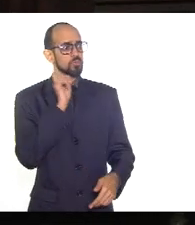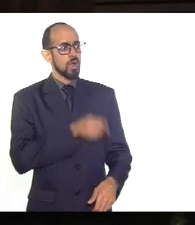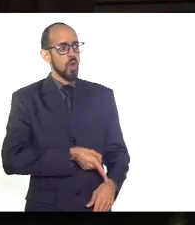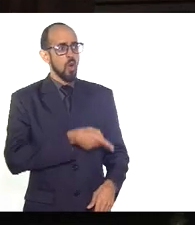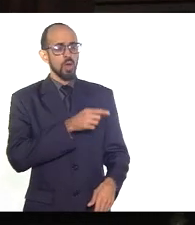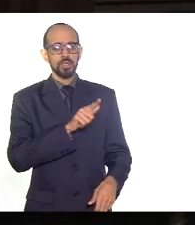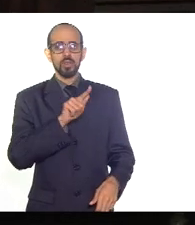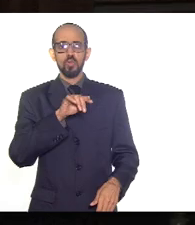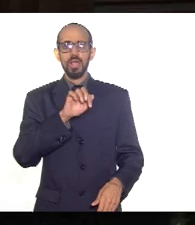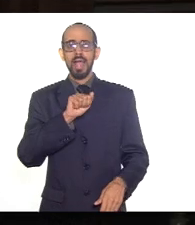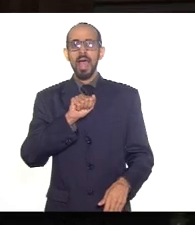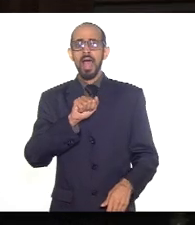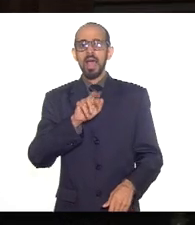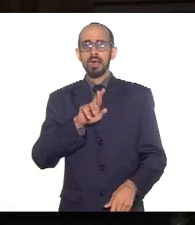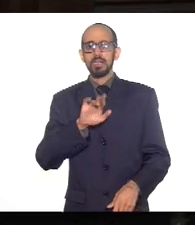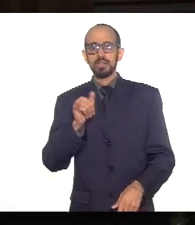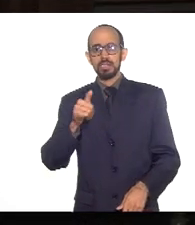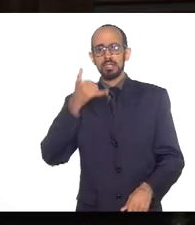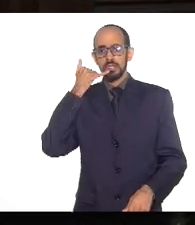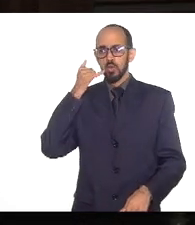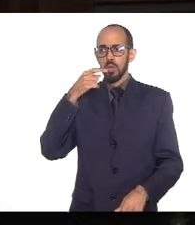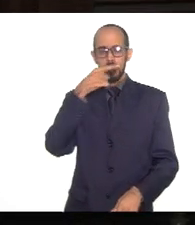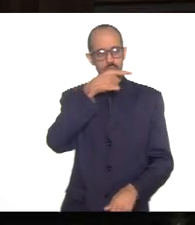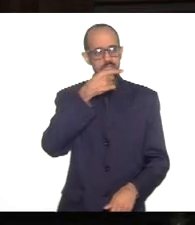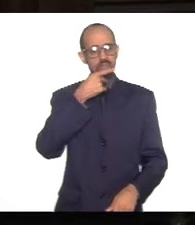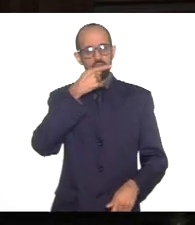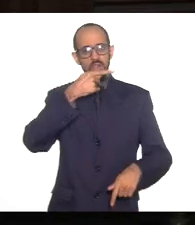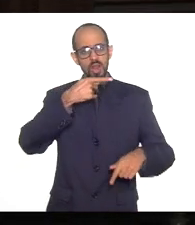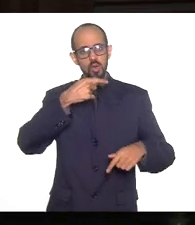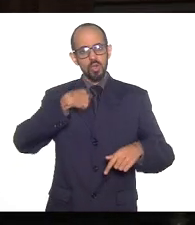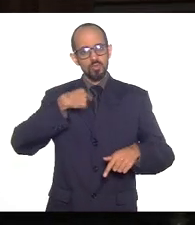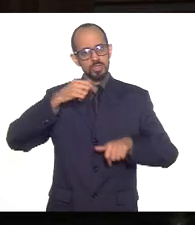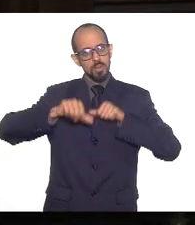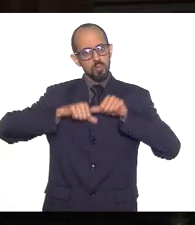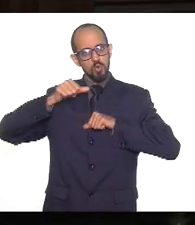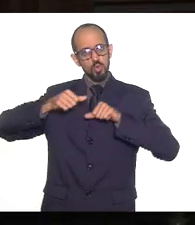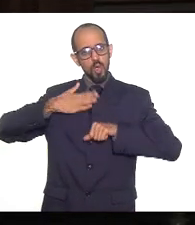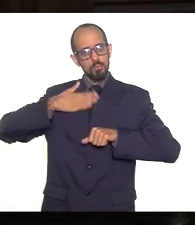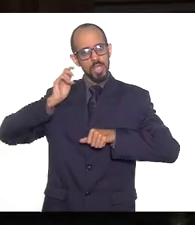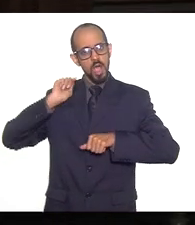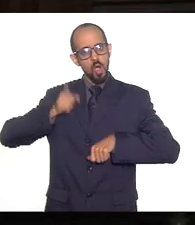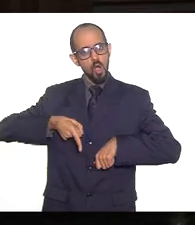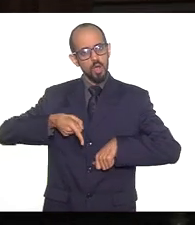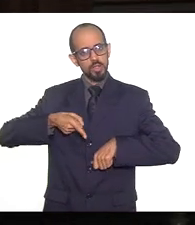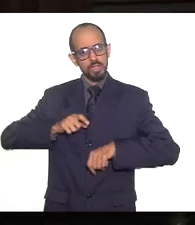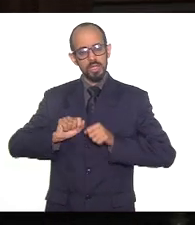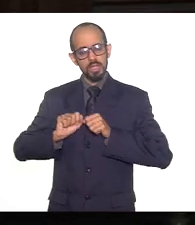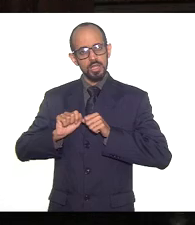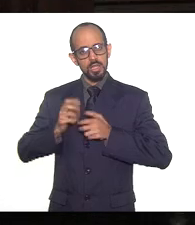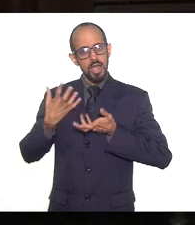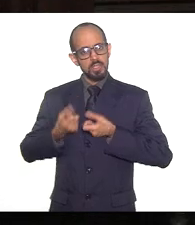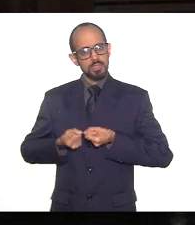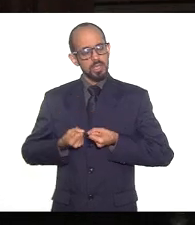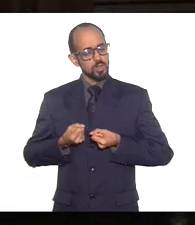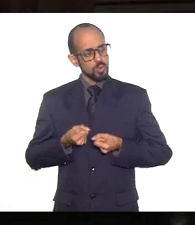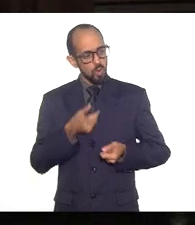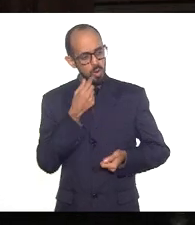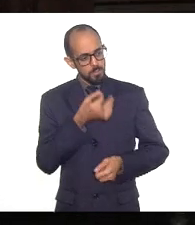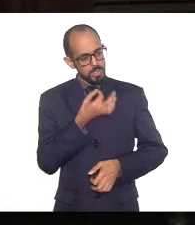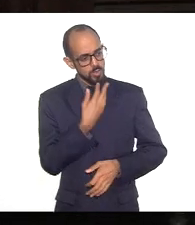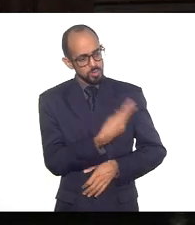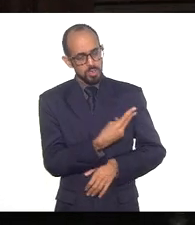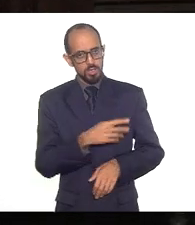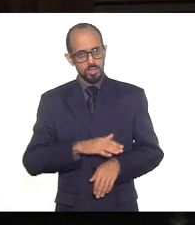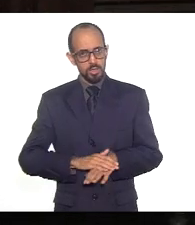aí um gari telefonou para você e disse isso aquilo que você mudou a minha ordem e adotou a opinião do